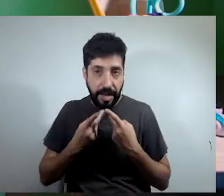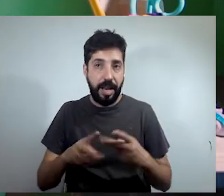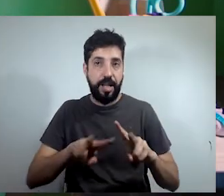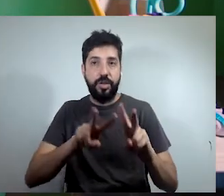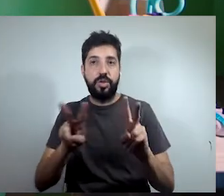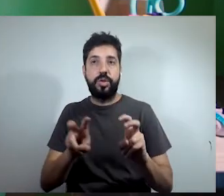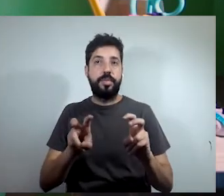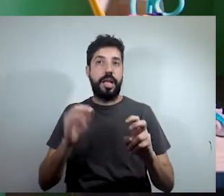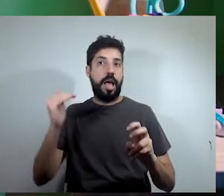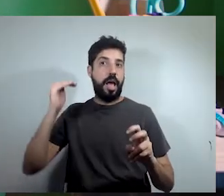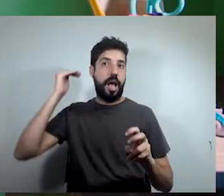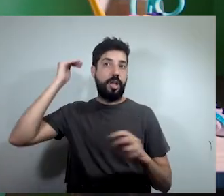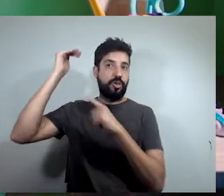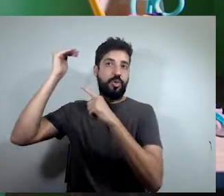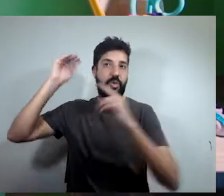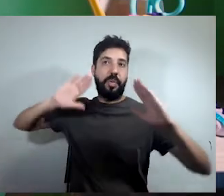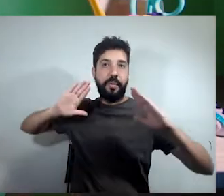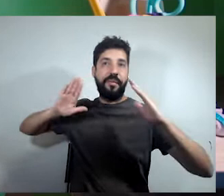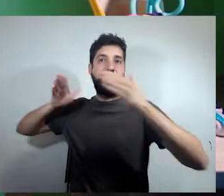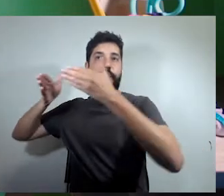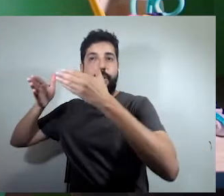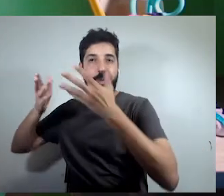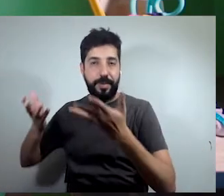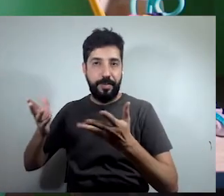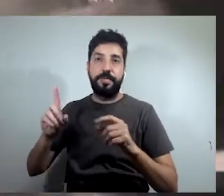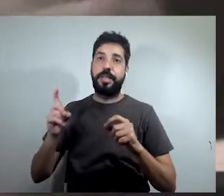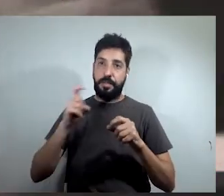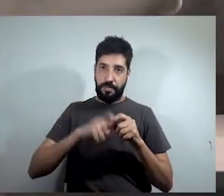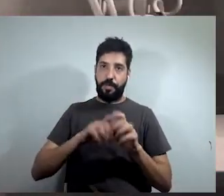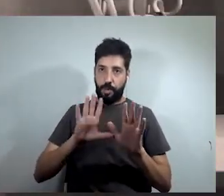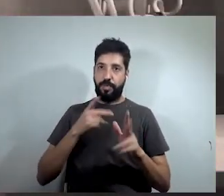de adultocentrismo. Eu já volto para a gente falar sobre isso.